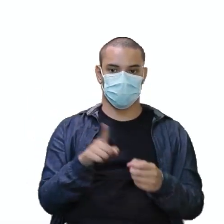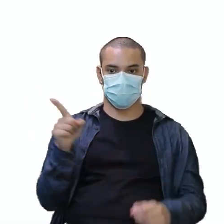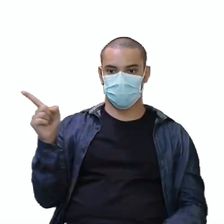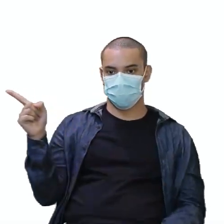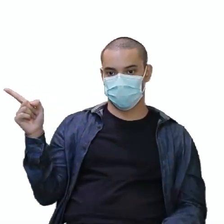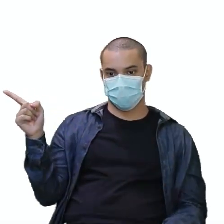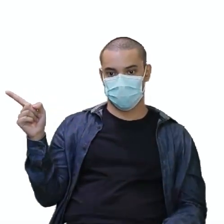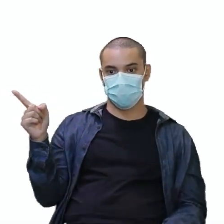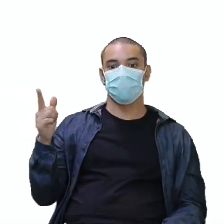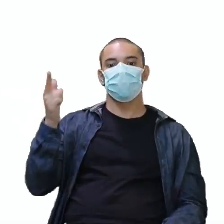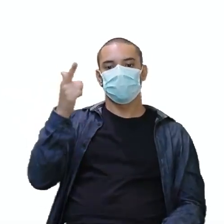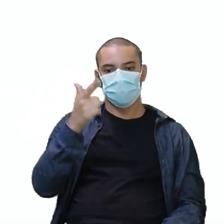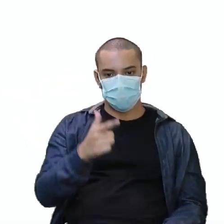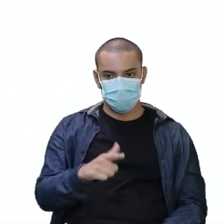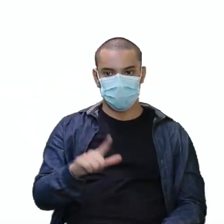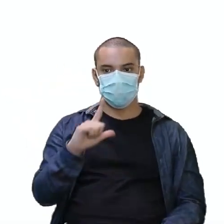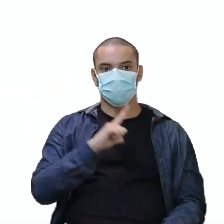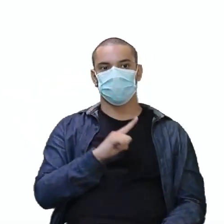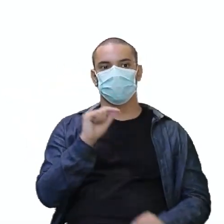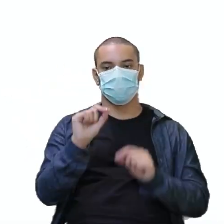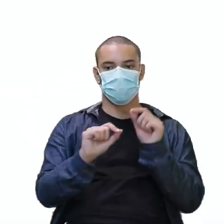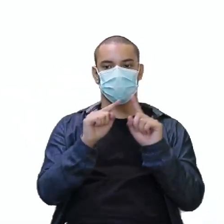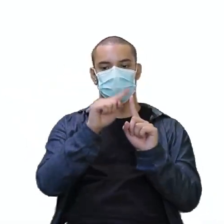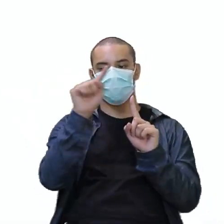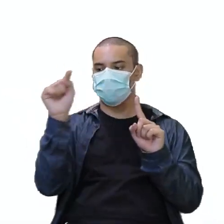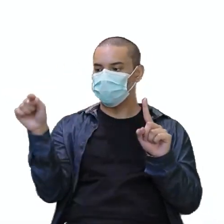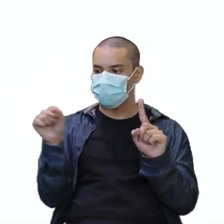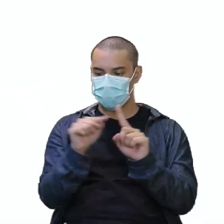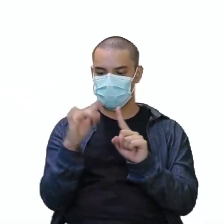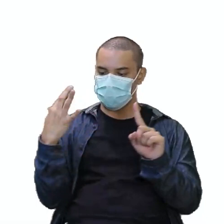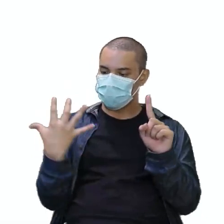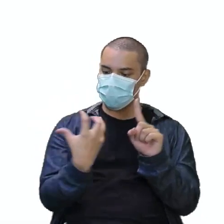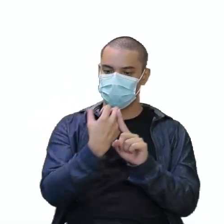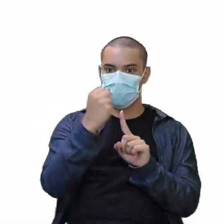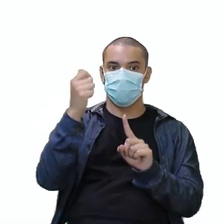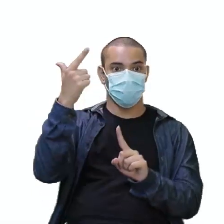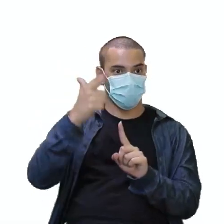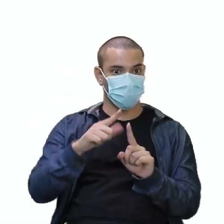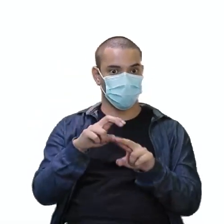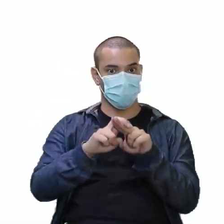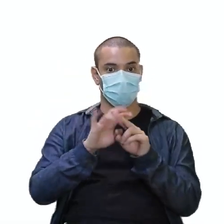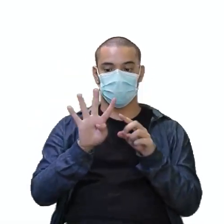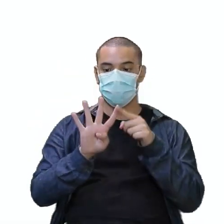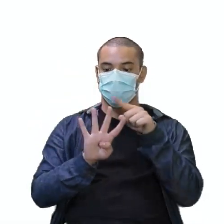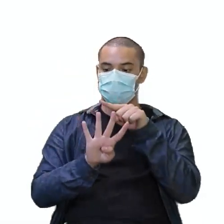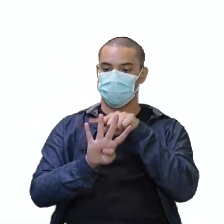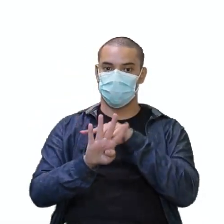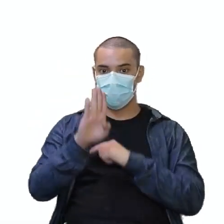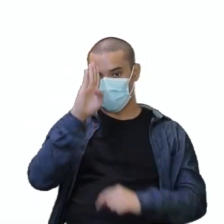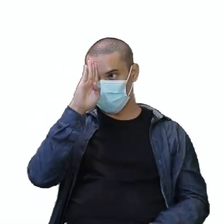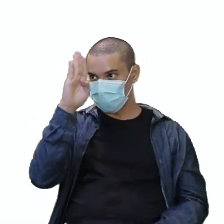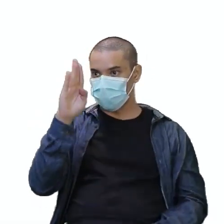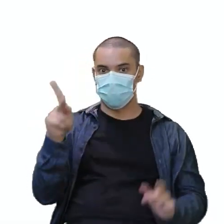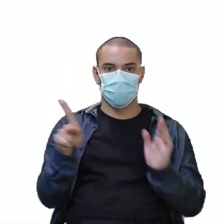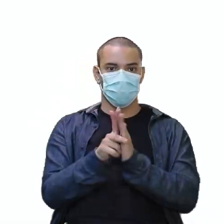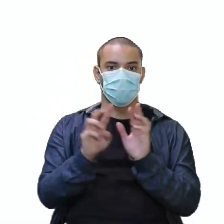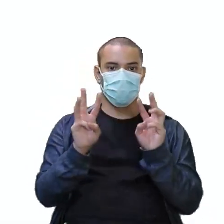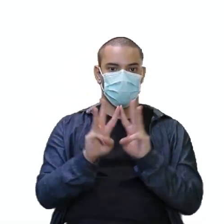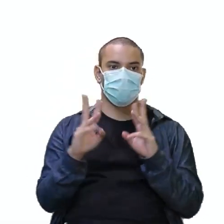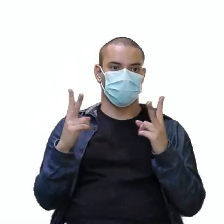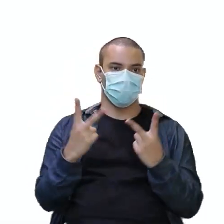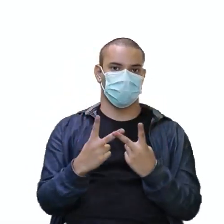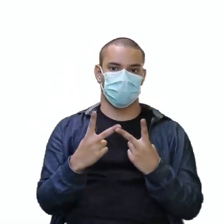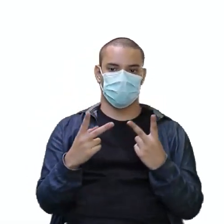E aí, novamente, você vai ter o ciclo, a reabsorção disso tudo. Então, são as 4 etapas do ciclo da matéria que